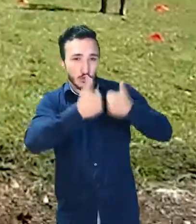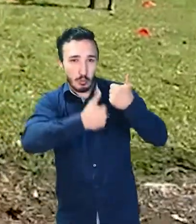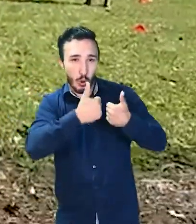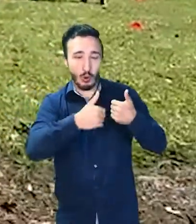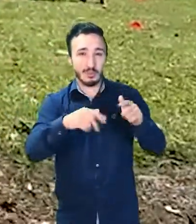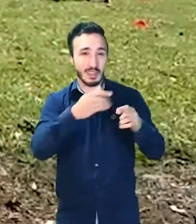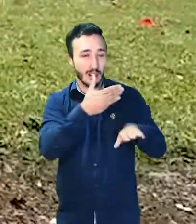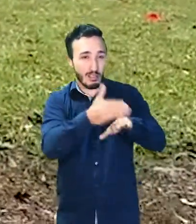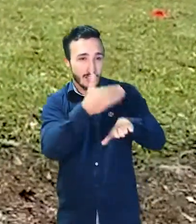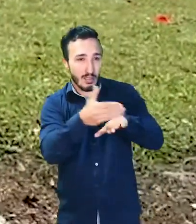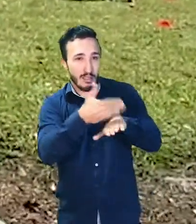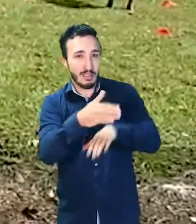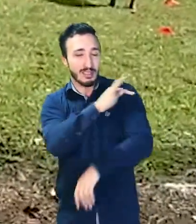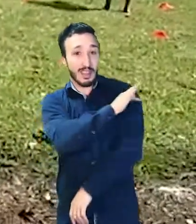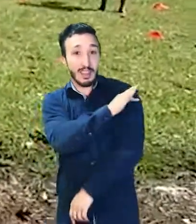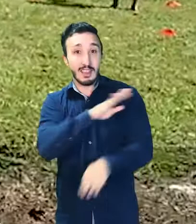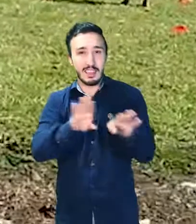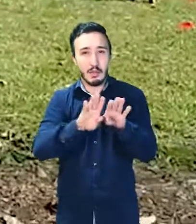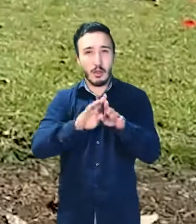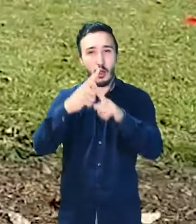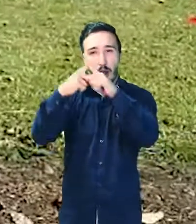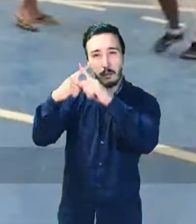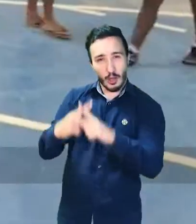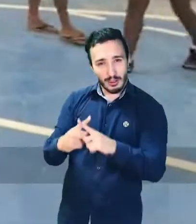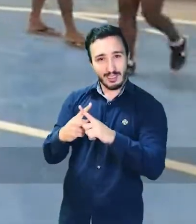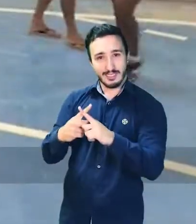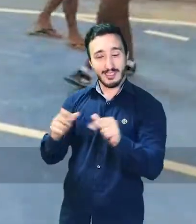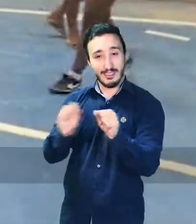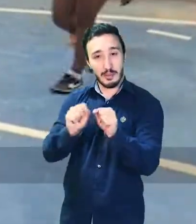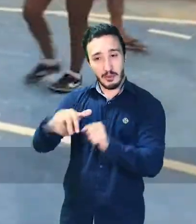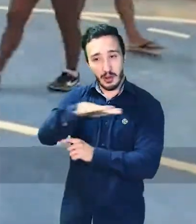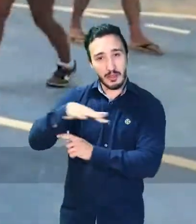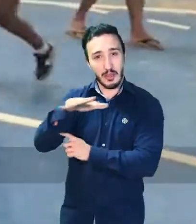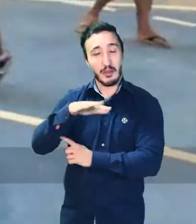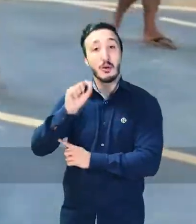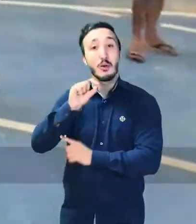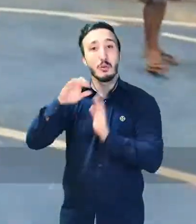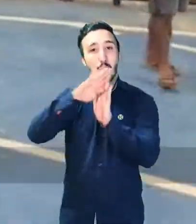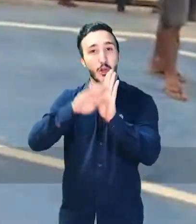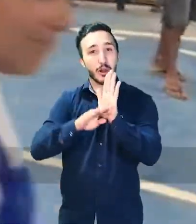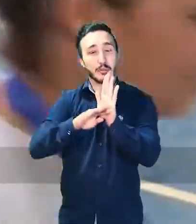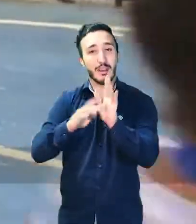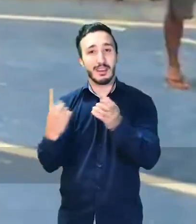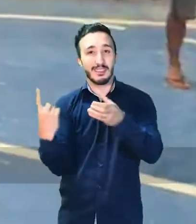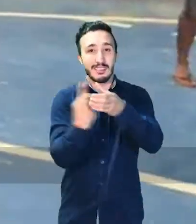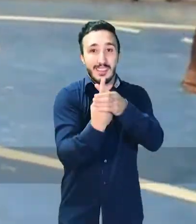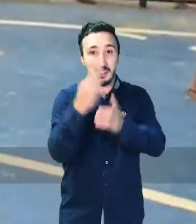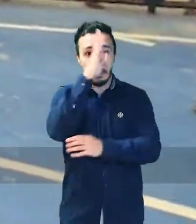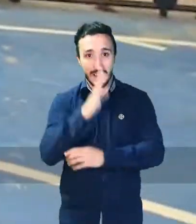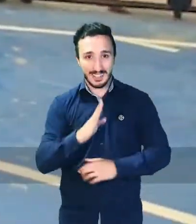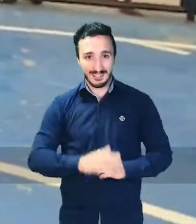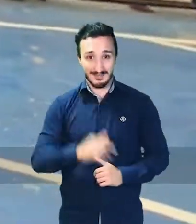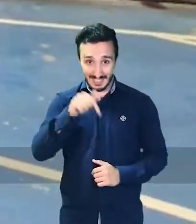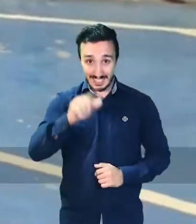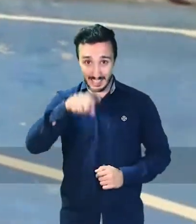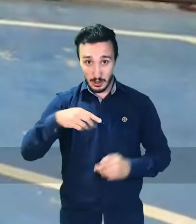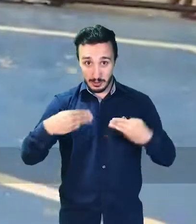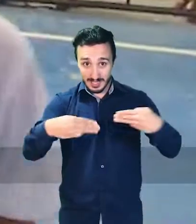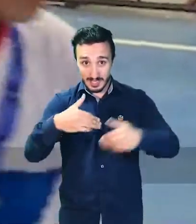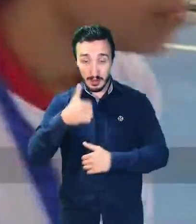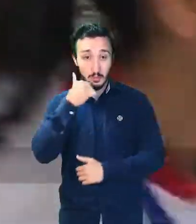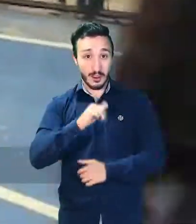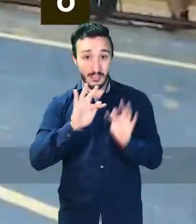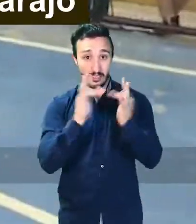futebol, treinamento técnico e mini torneio promovidos no âmbito do programa Integra Brasil. Esse